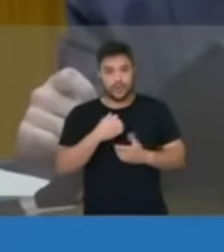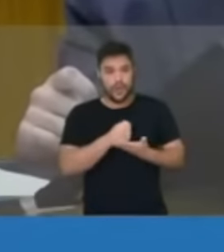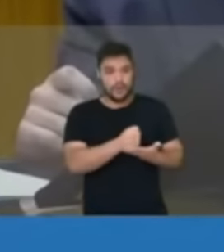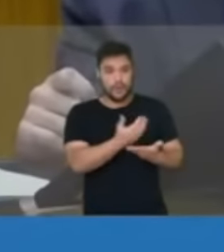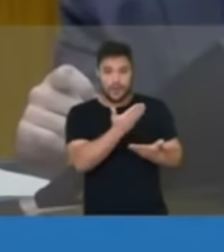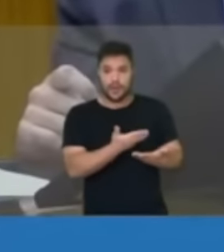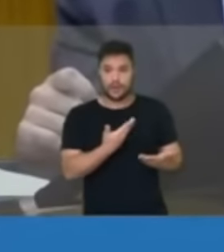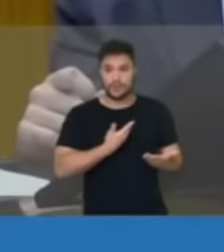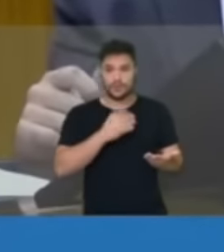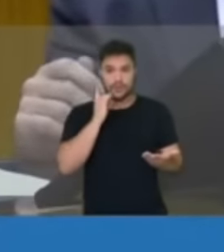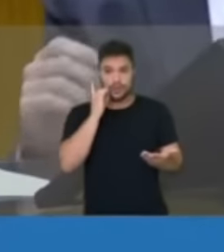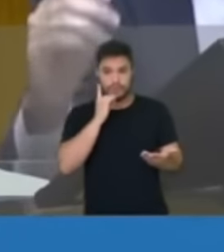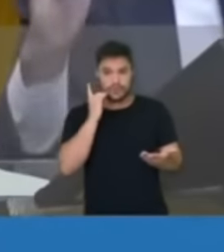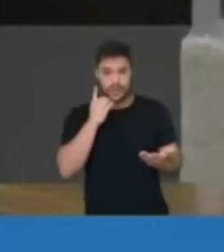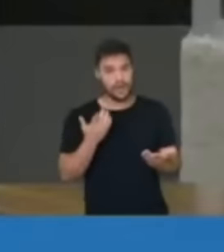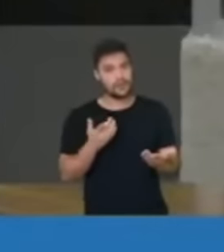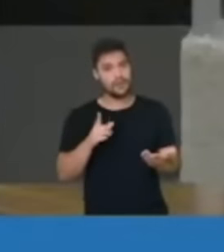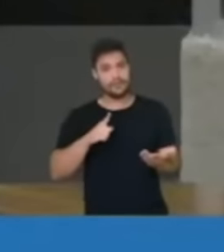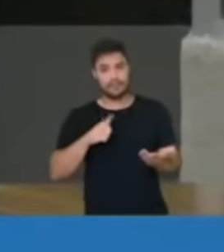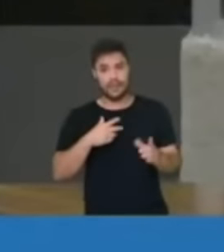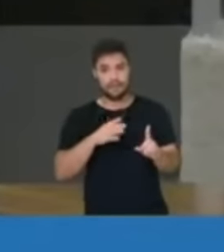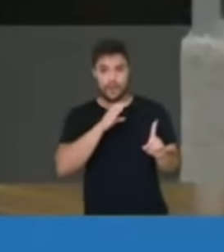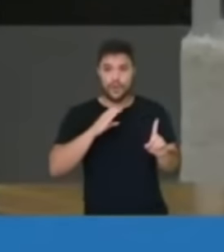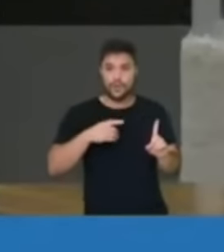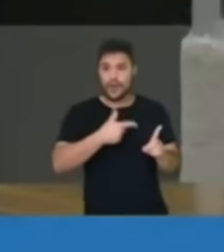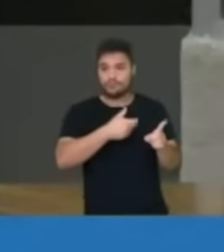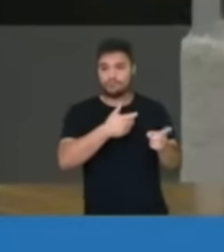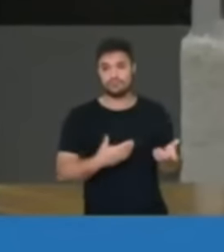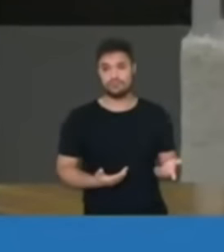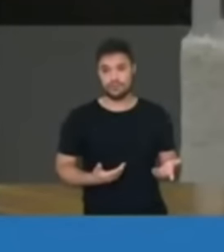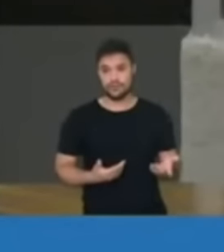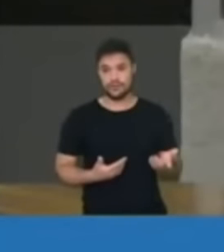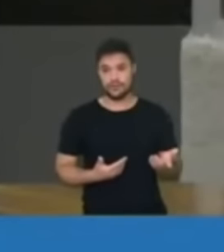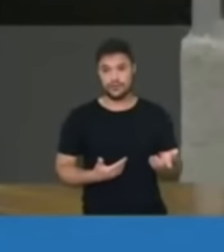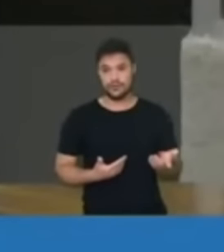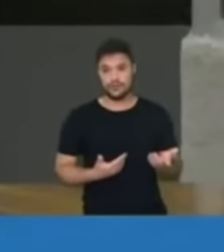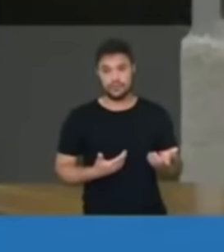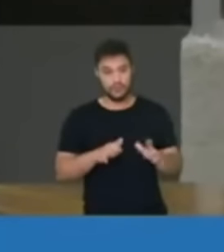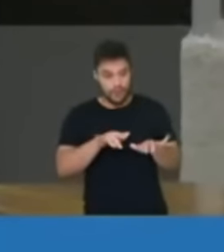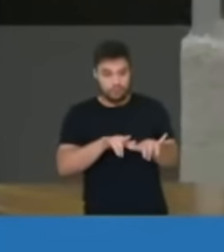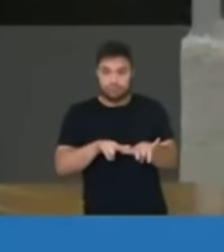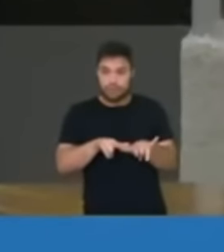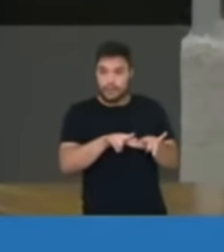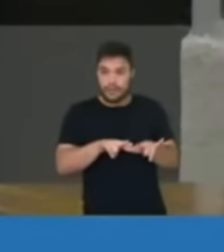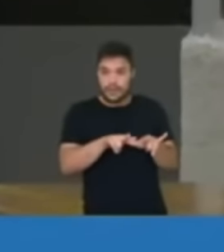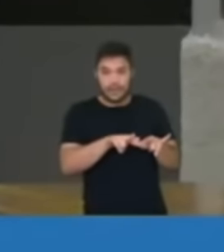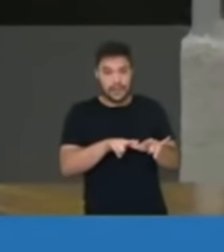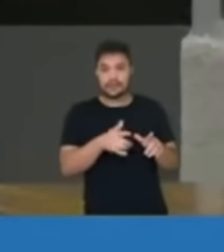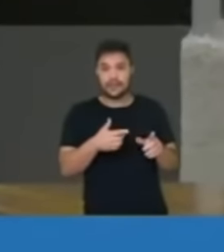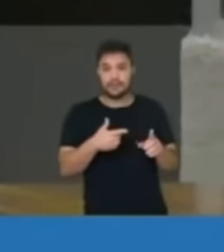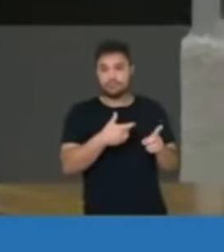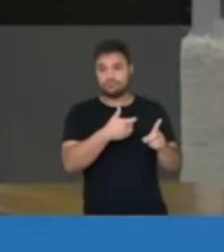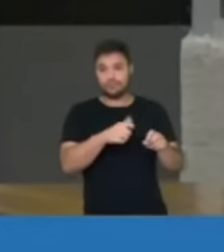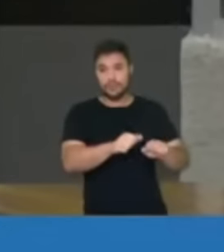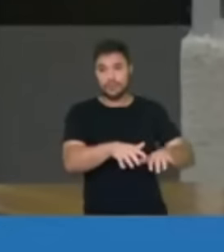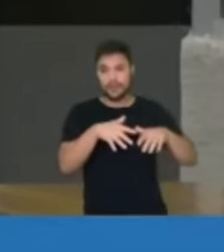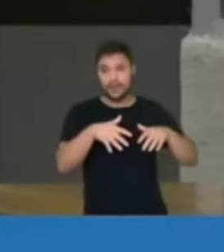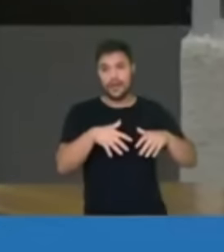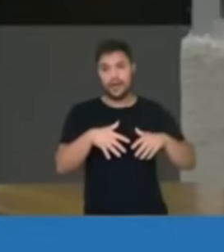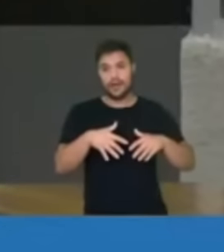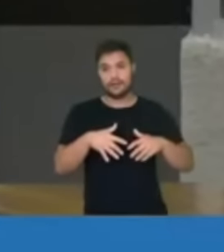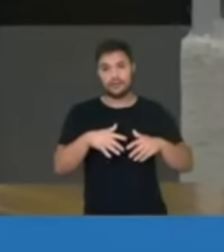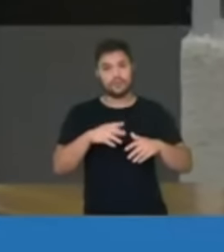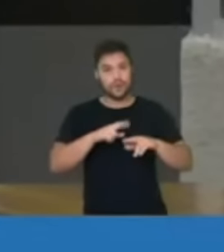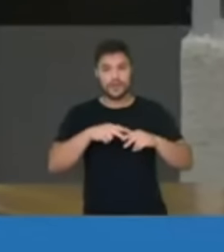um colega, deputada, que teve um cunhado que foi assassinado pelas milícias. Deputada, atacado no plenário, deputada, por sua posição política. O